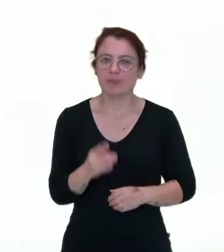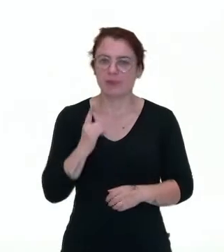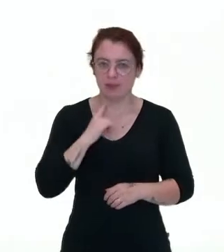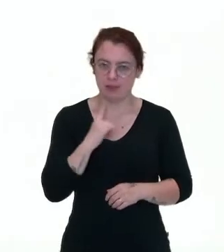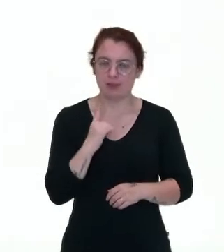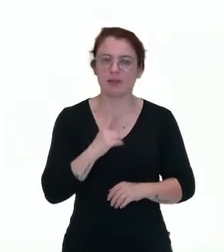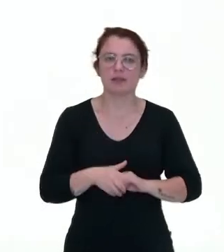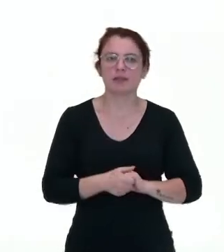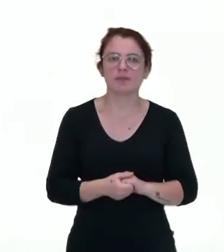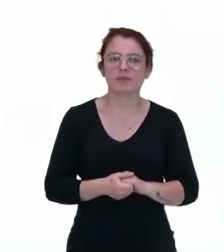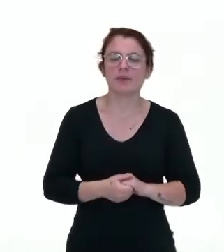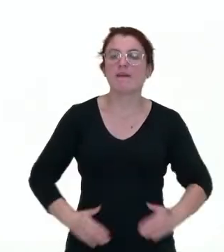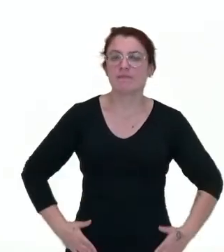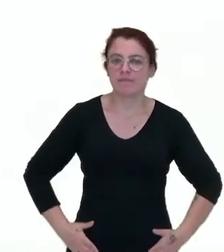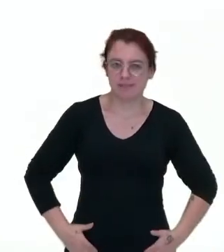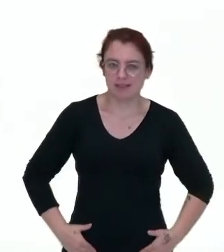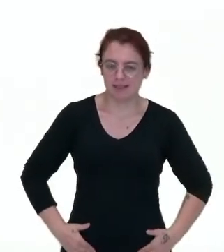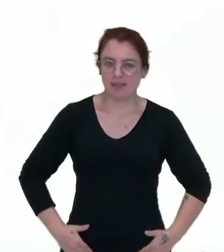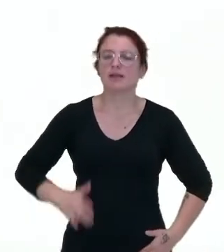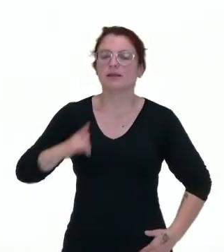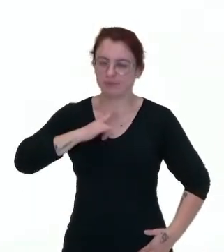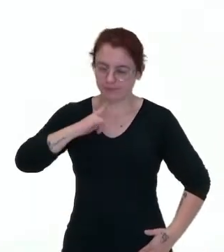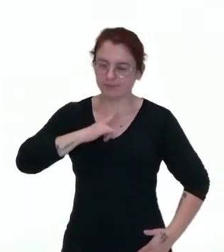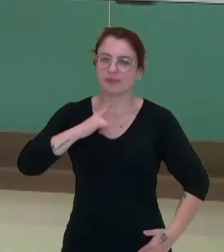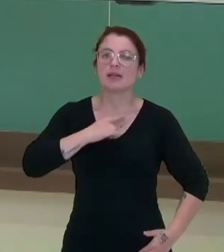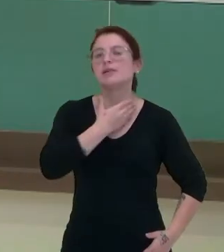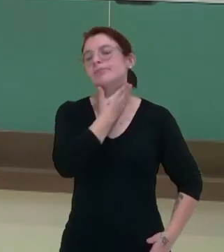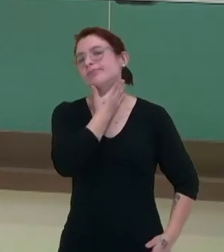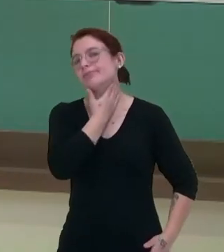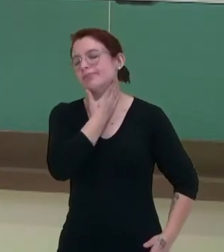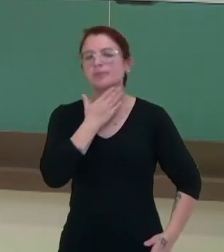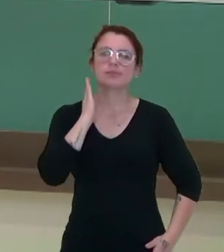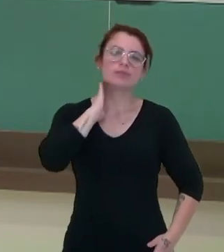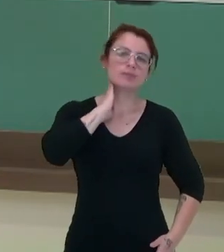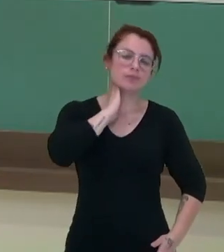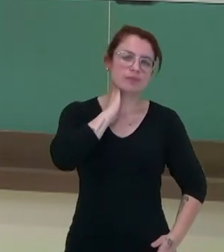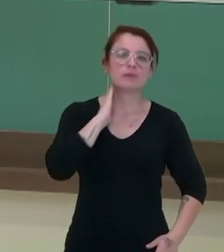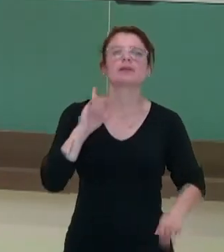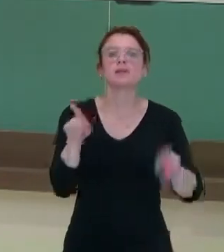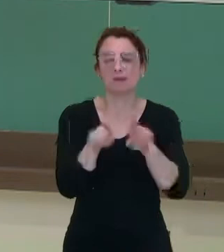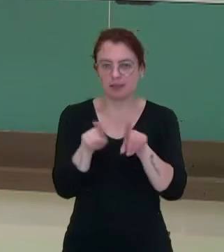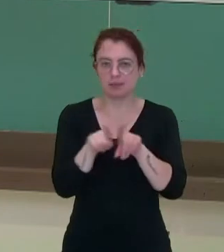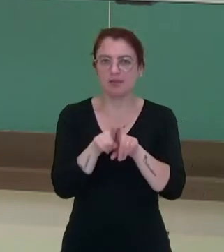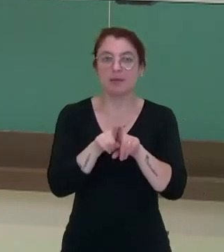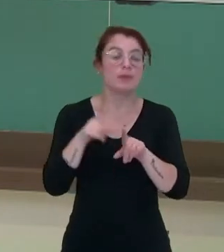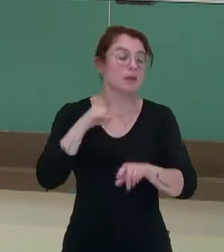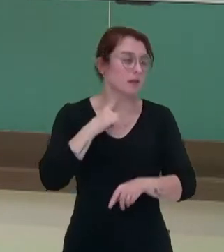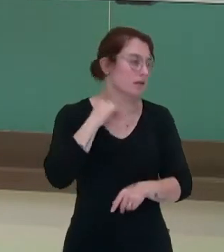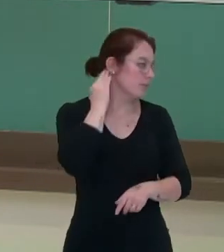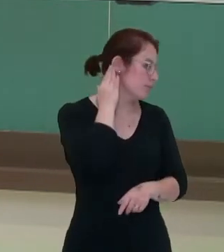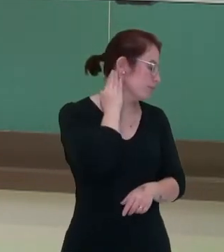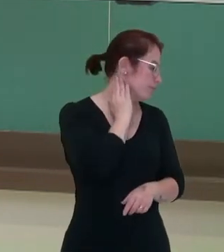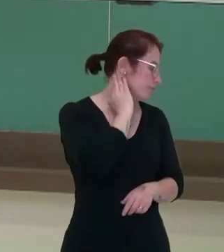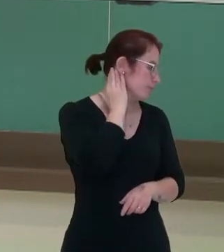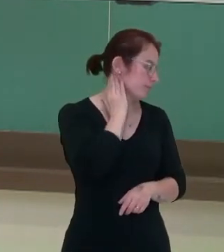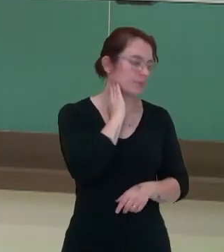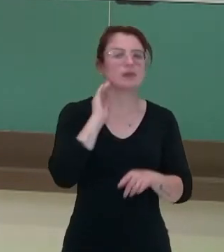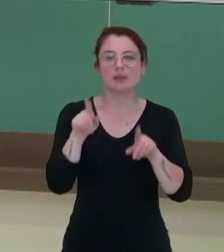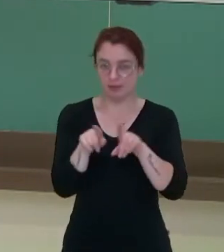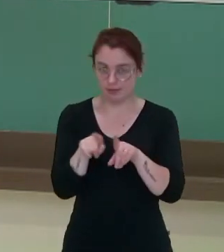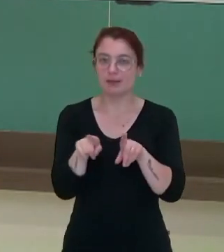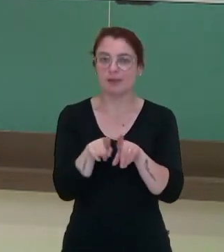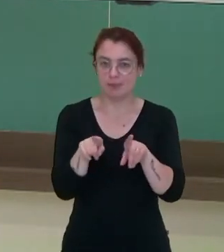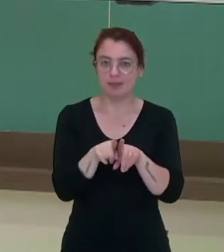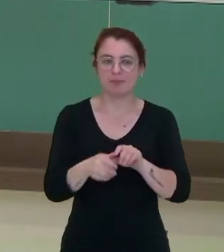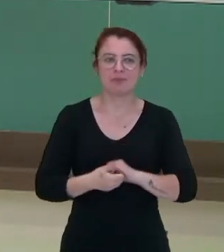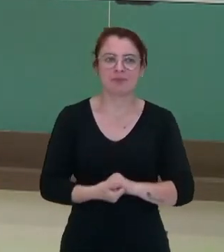direita, na virilha, no pescoço e ao redor das nossas orelhas, esquerda e direita. Então, lembra que eu